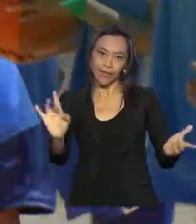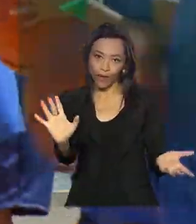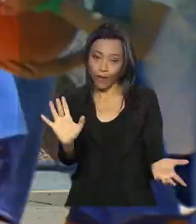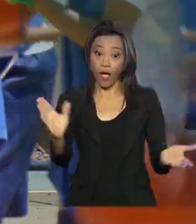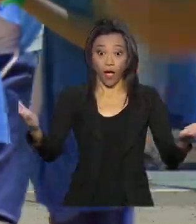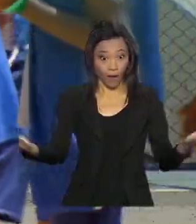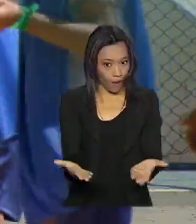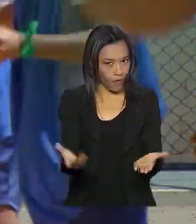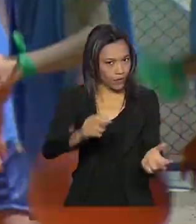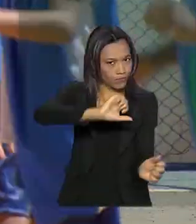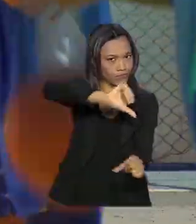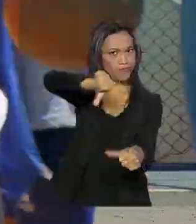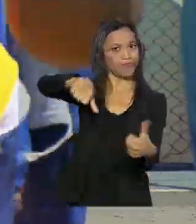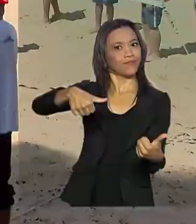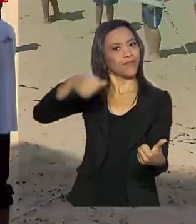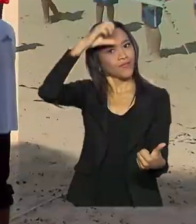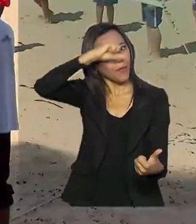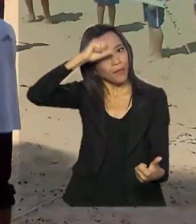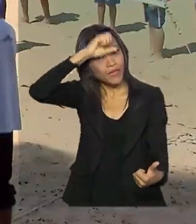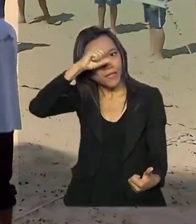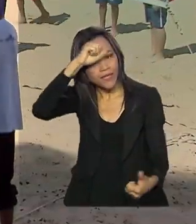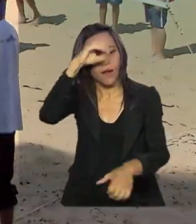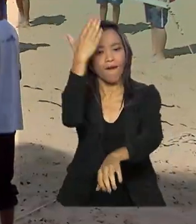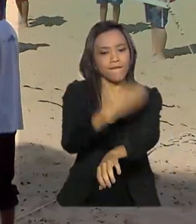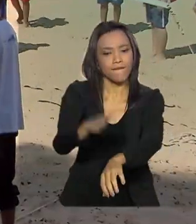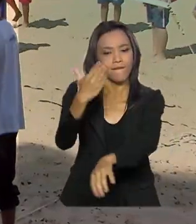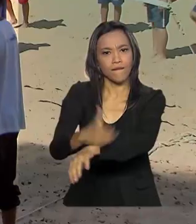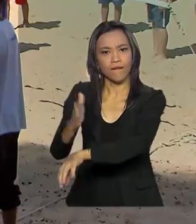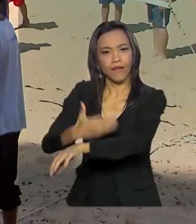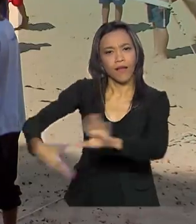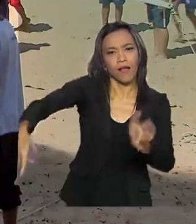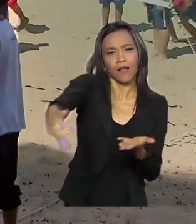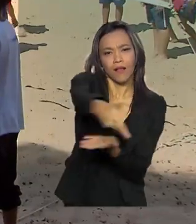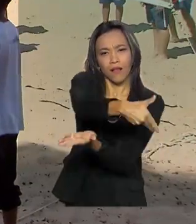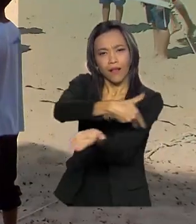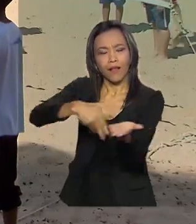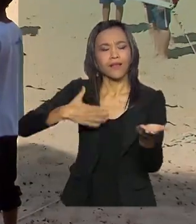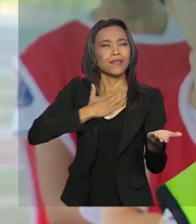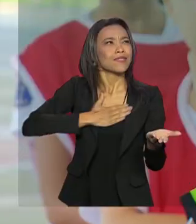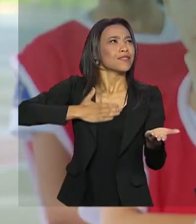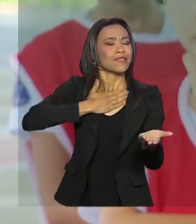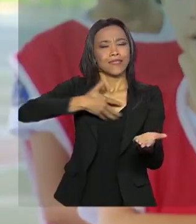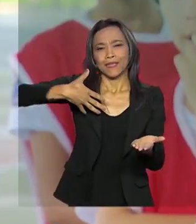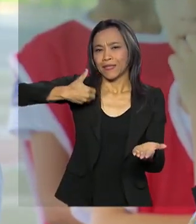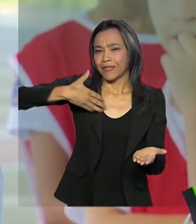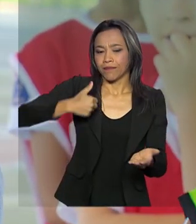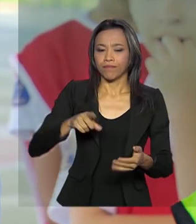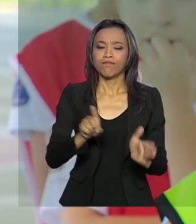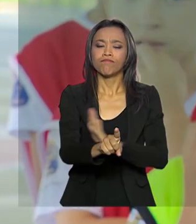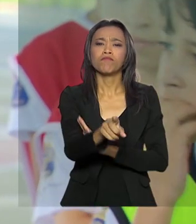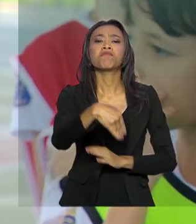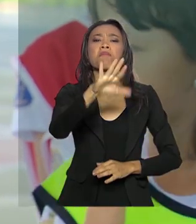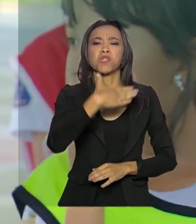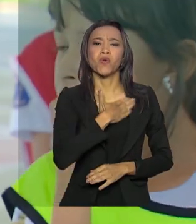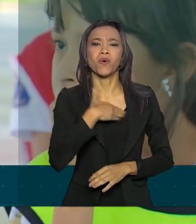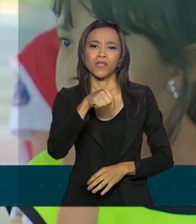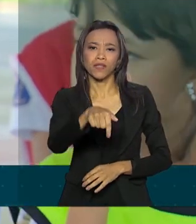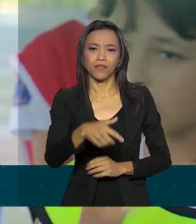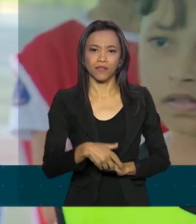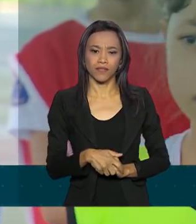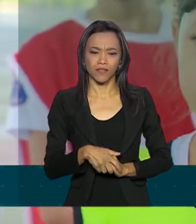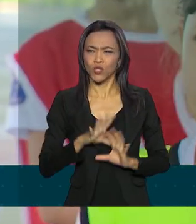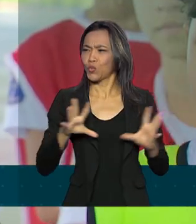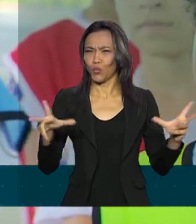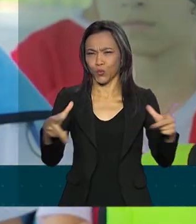aprendem a praticar o esporte e fazem tudo isso com muito prazer que mais gosta daqui é